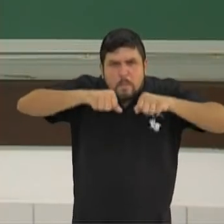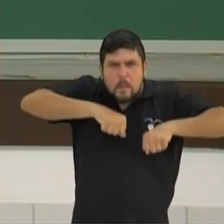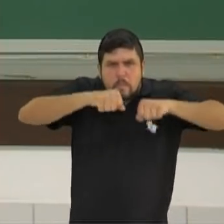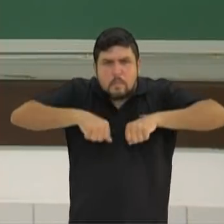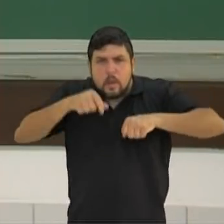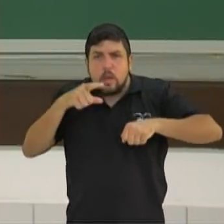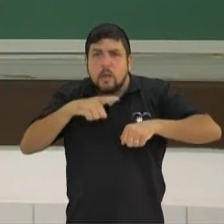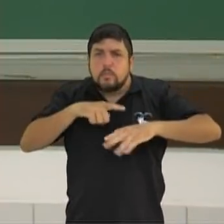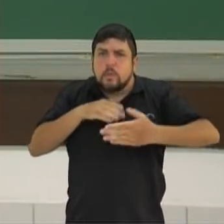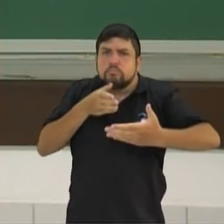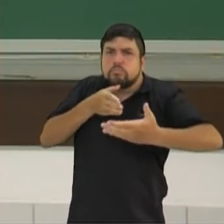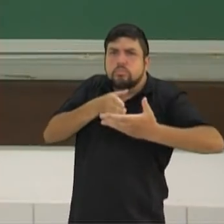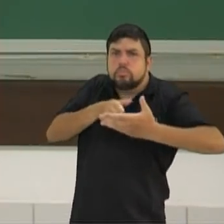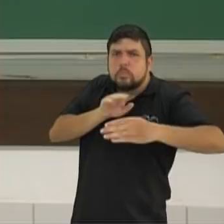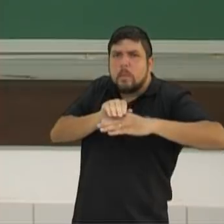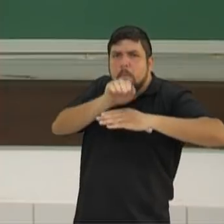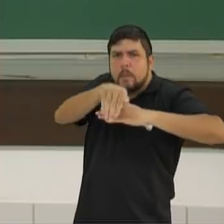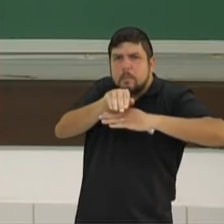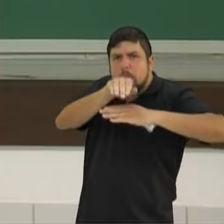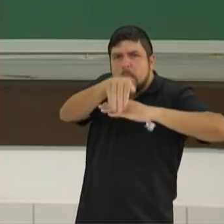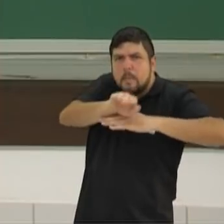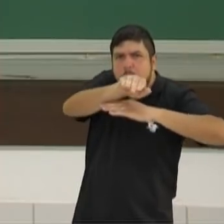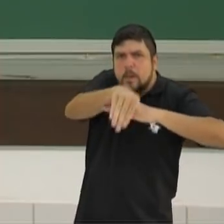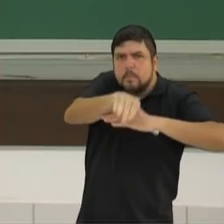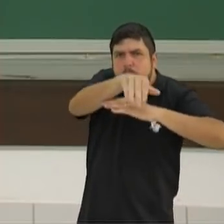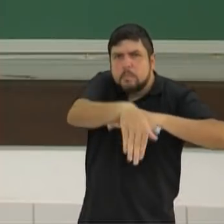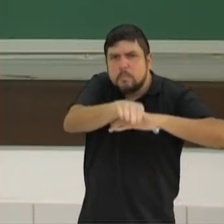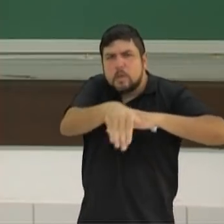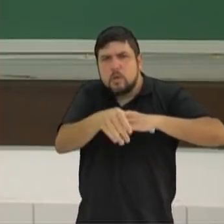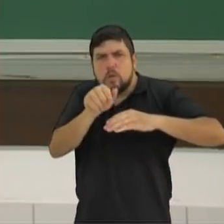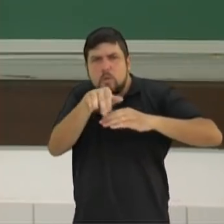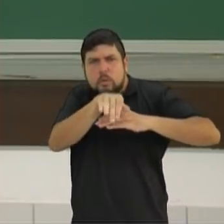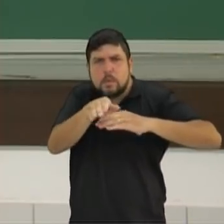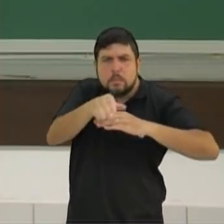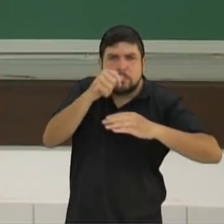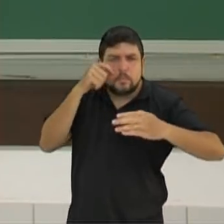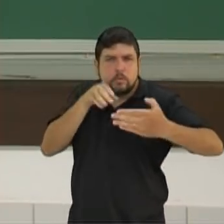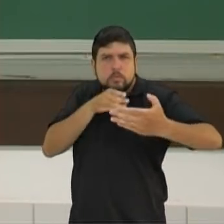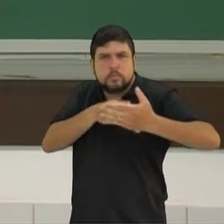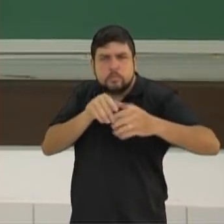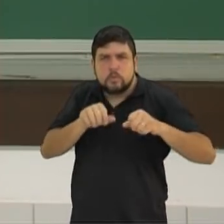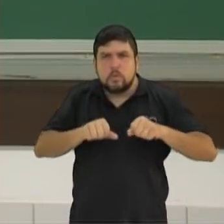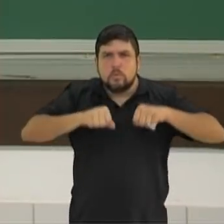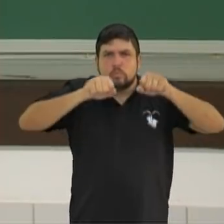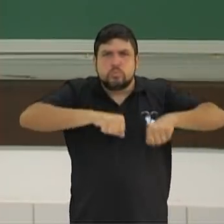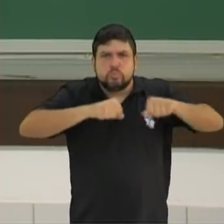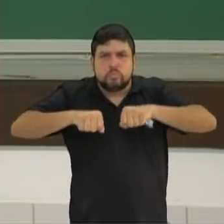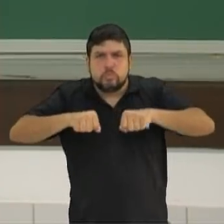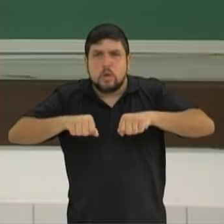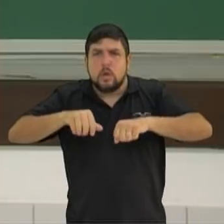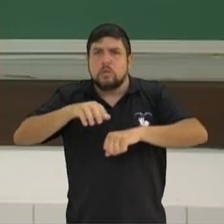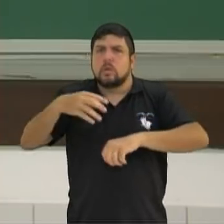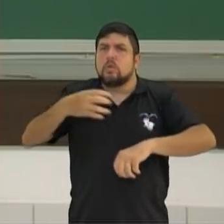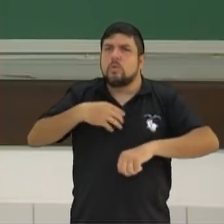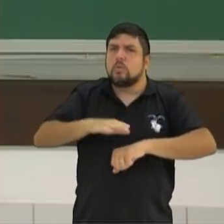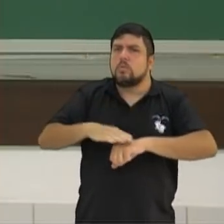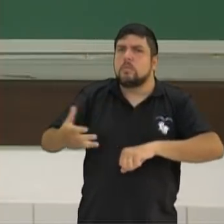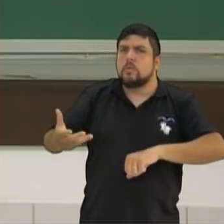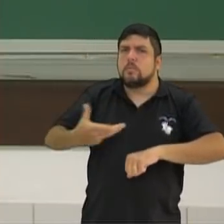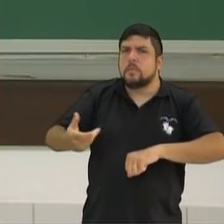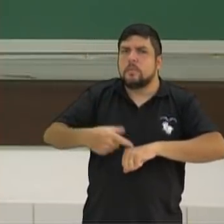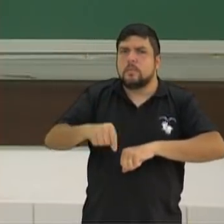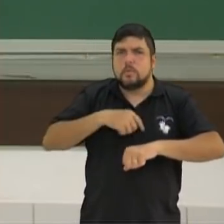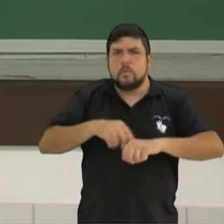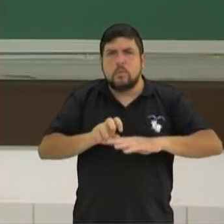vencendo os obstáculos naturais ali do percurso, tá? Da forma mais rápida que ele puder,